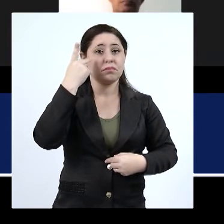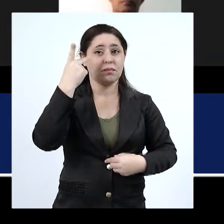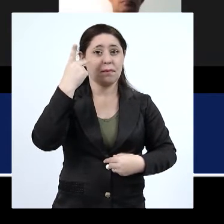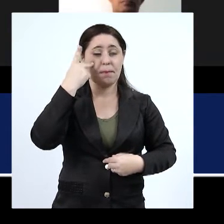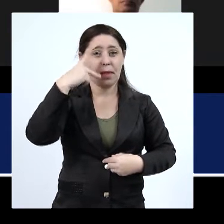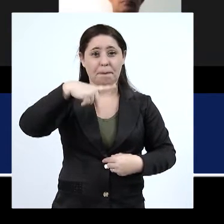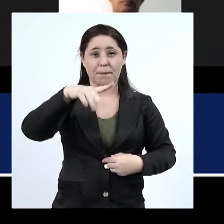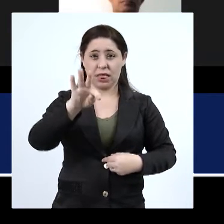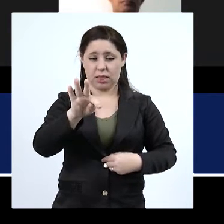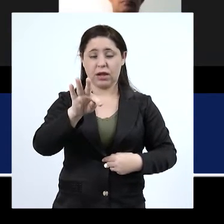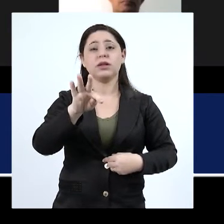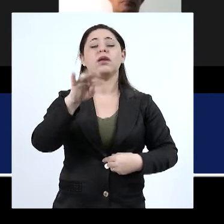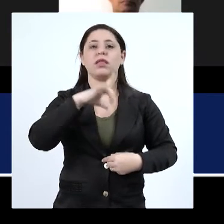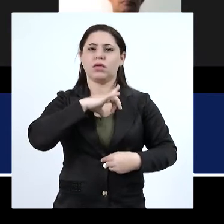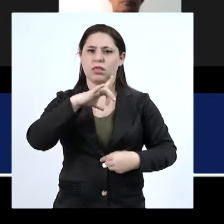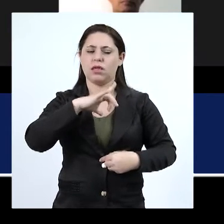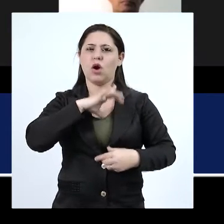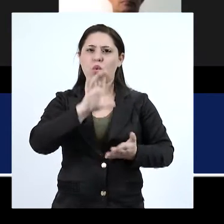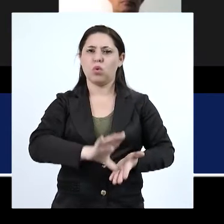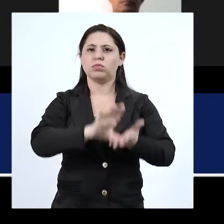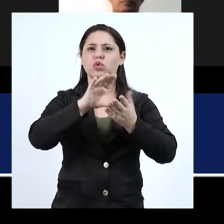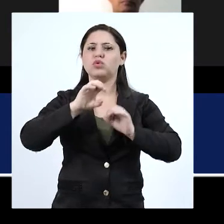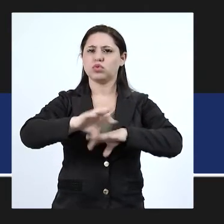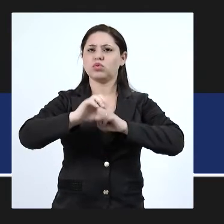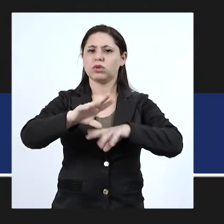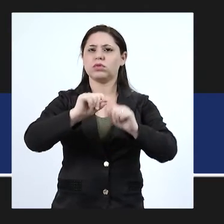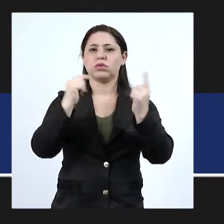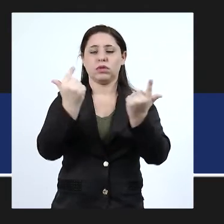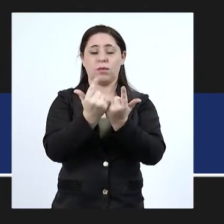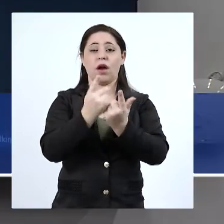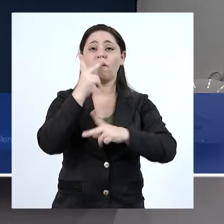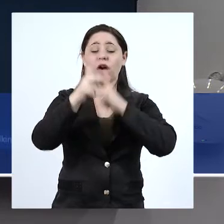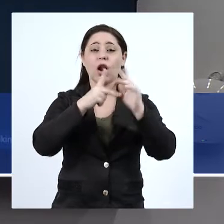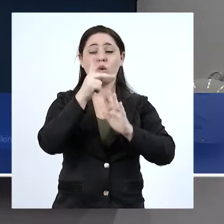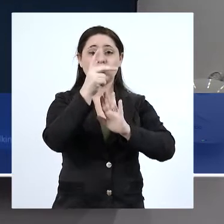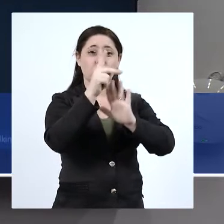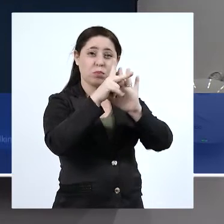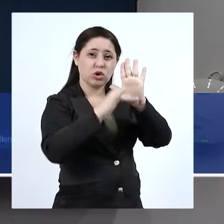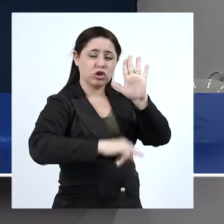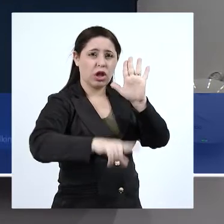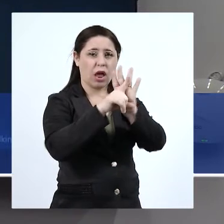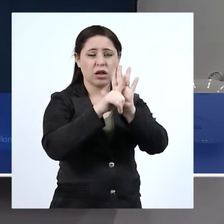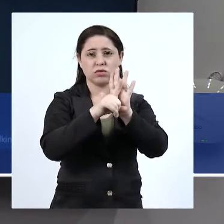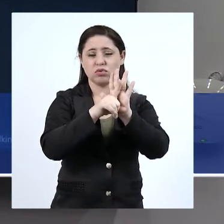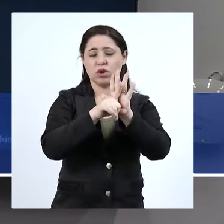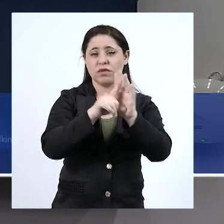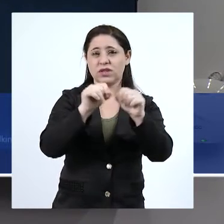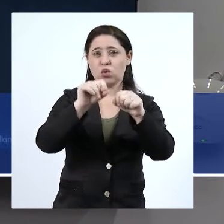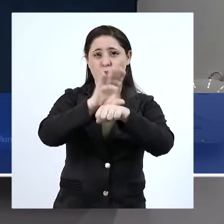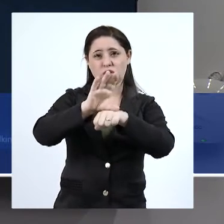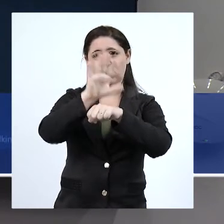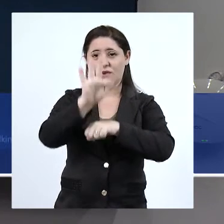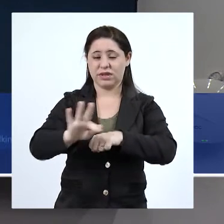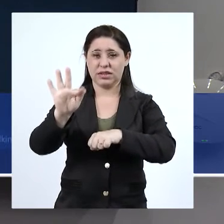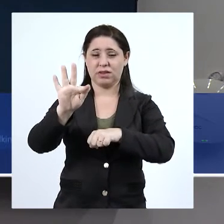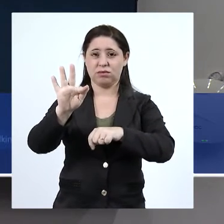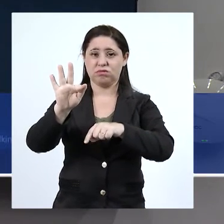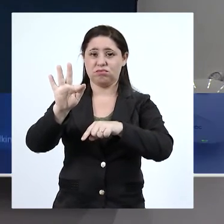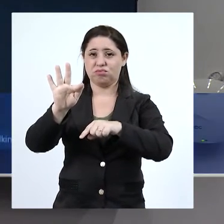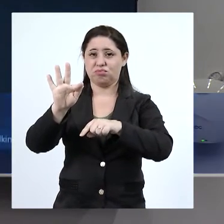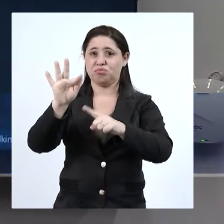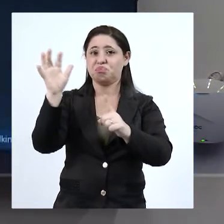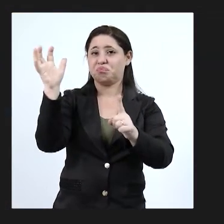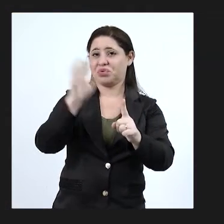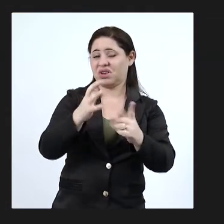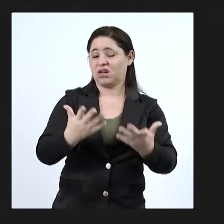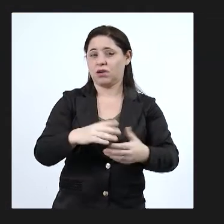Pedro Kemp, do PT, que preside a Comissão de Educação da Casa de Leis, falou que o projeto fere 2 artigos da